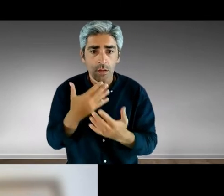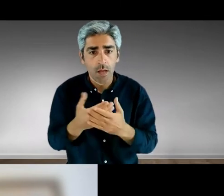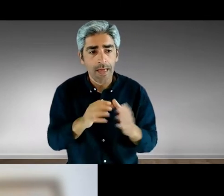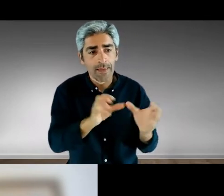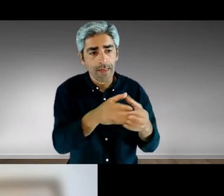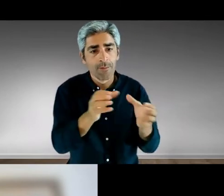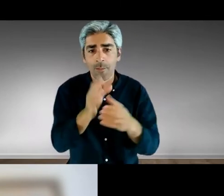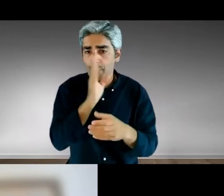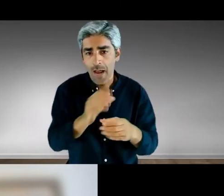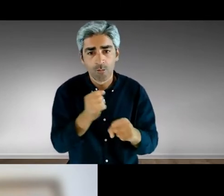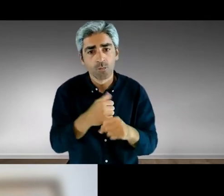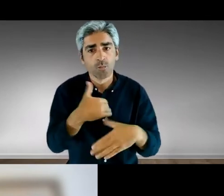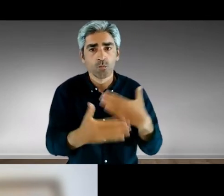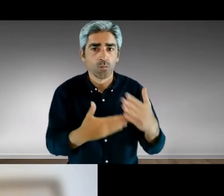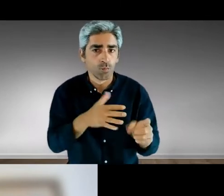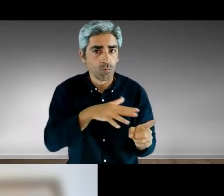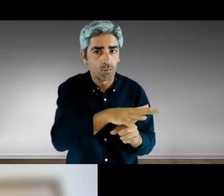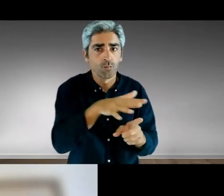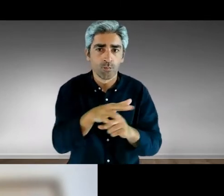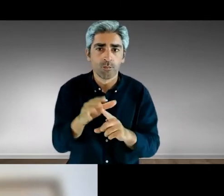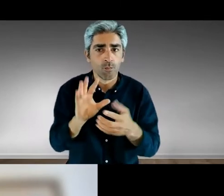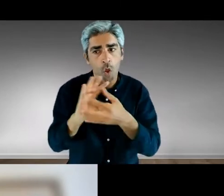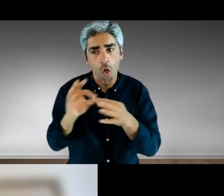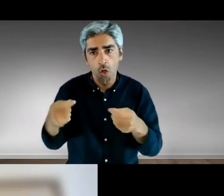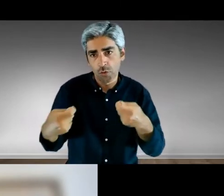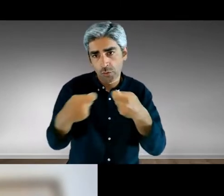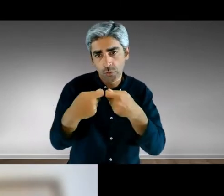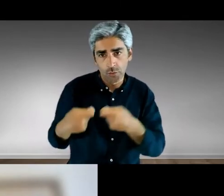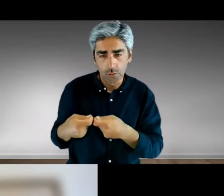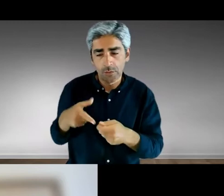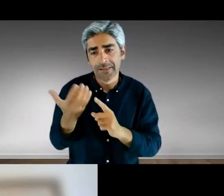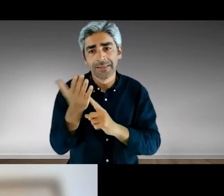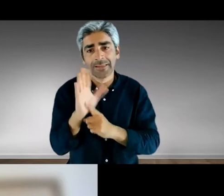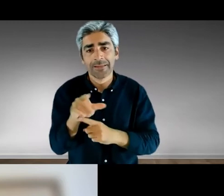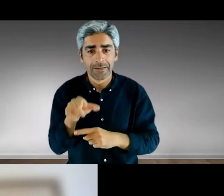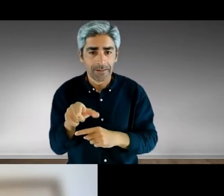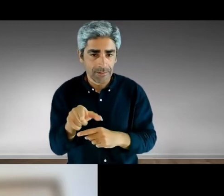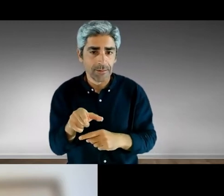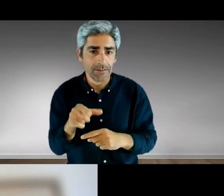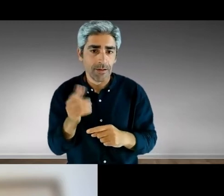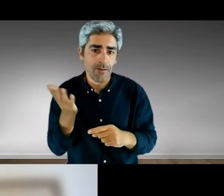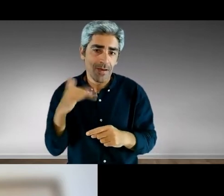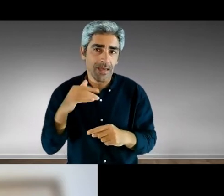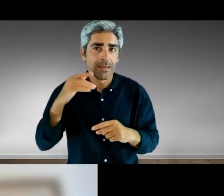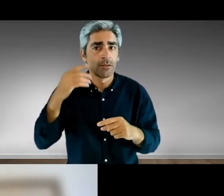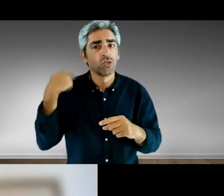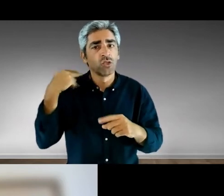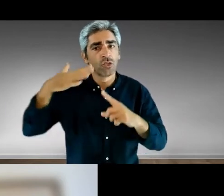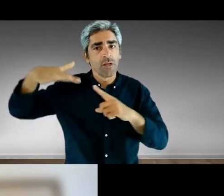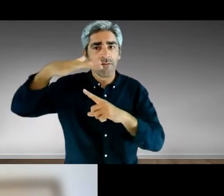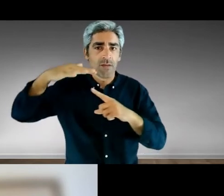no terreno depois conseguirem estar alinhadas. E lá está, o exemplo teve que vir de cima. E se para nós era